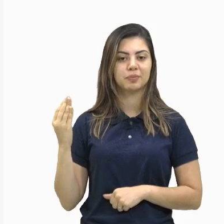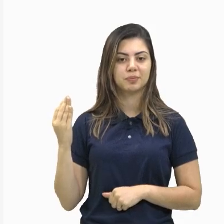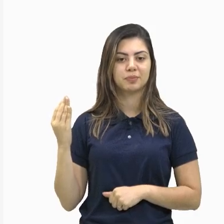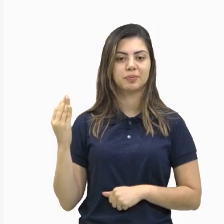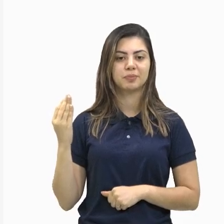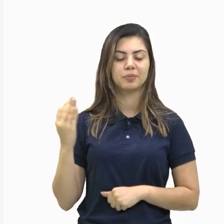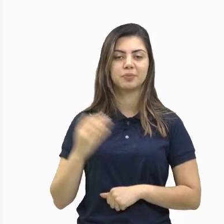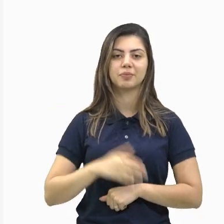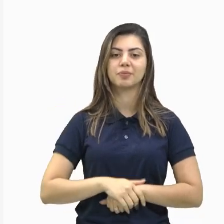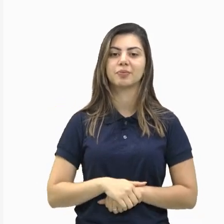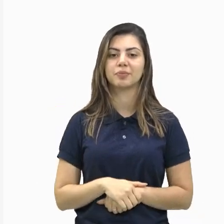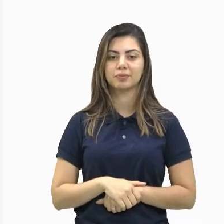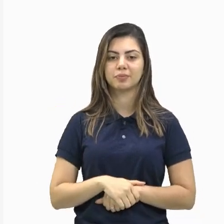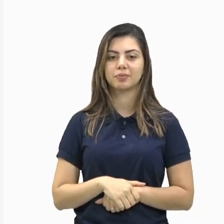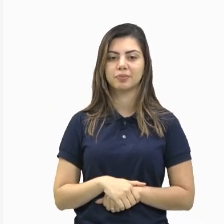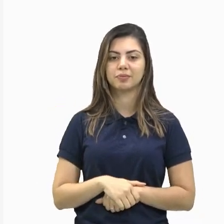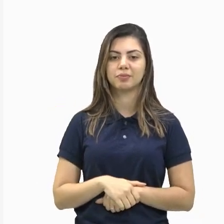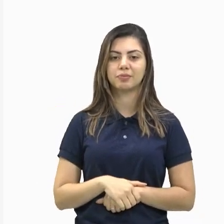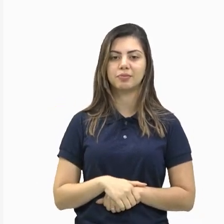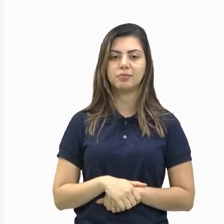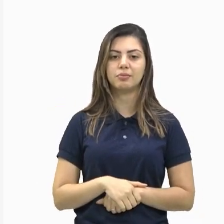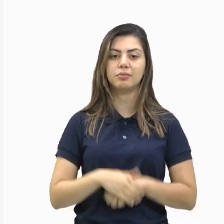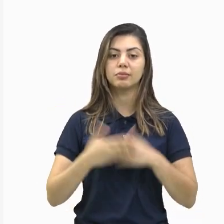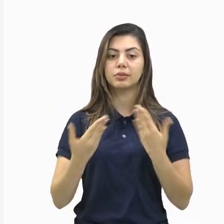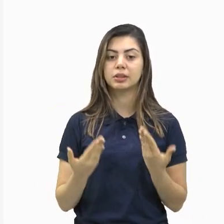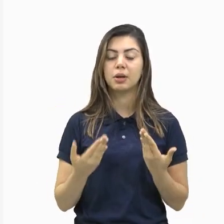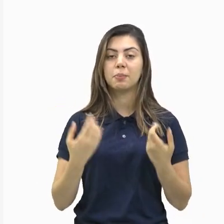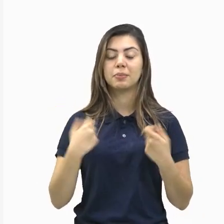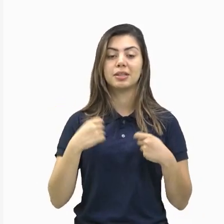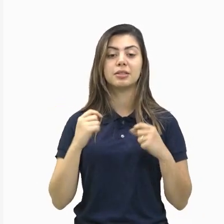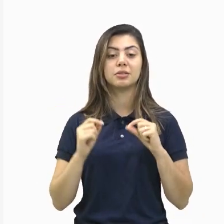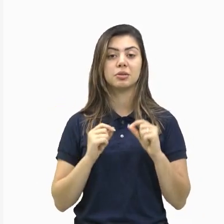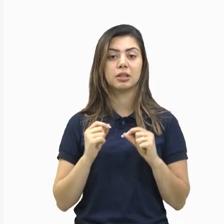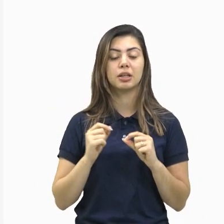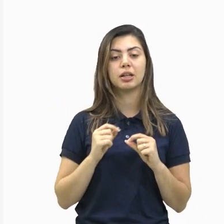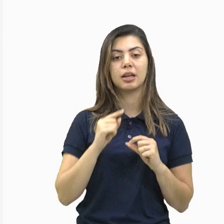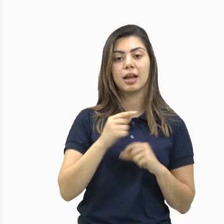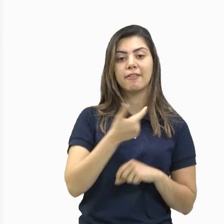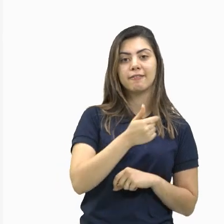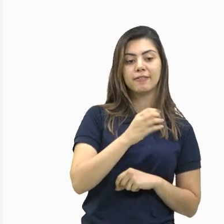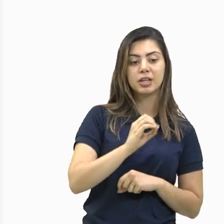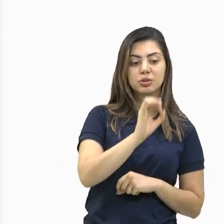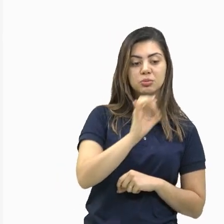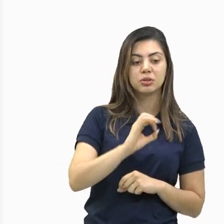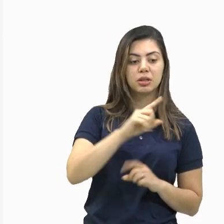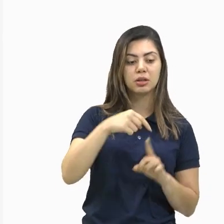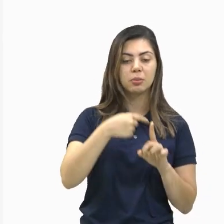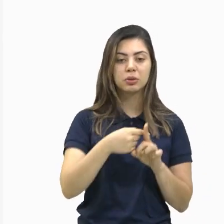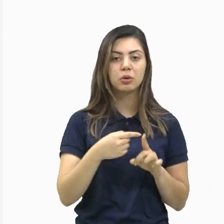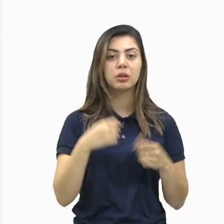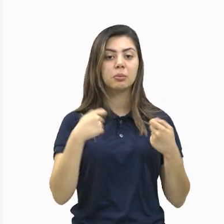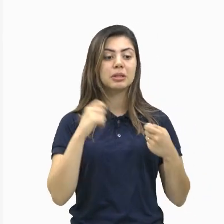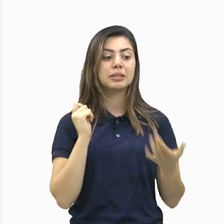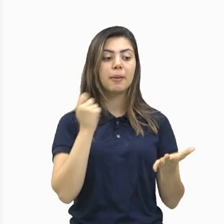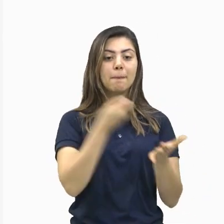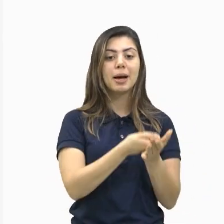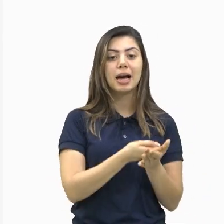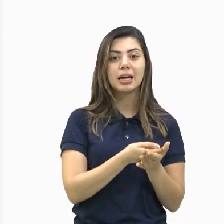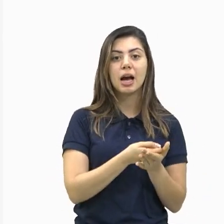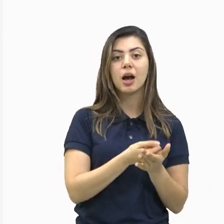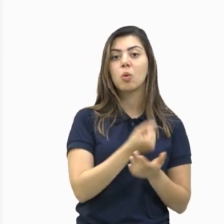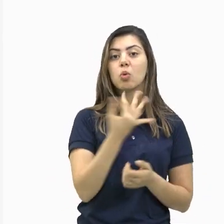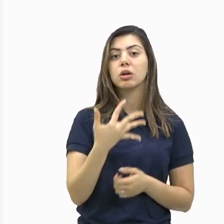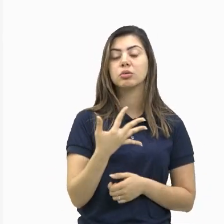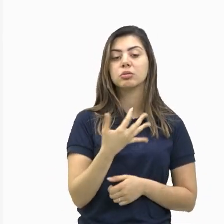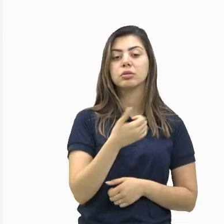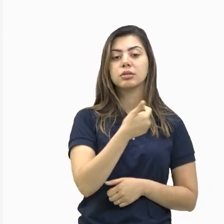aqui 2 vezes, né? Então, um aumento de 20%, nós podemos dizer que o valor final desse produto passou a ser 120. Ó.